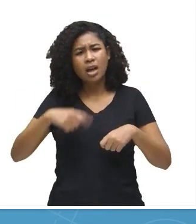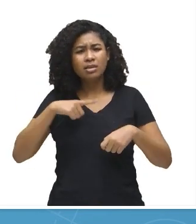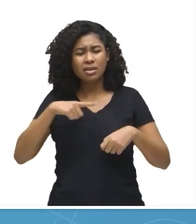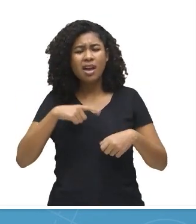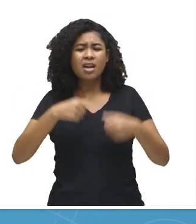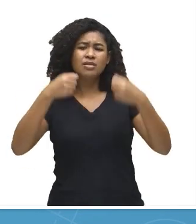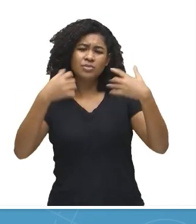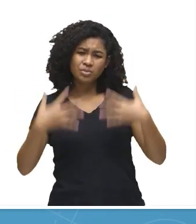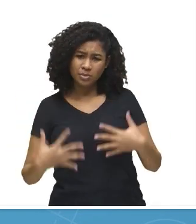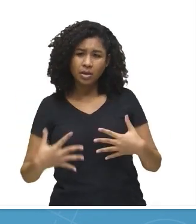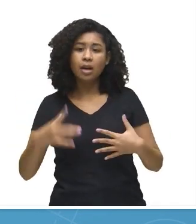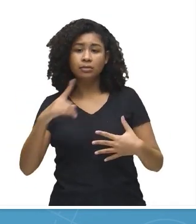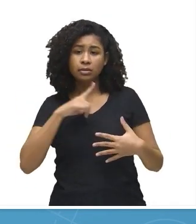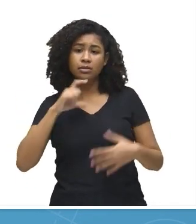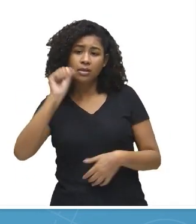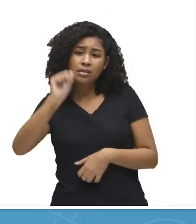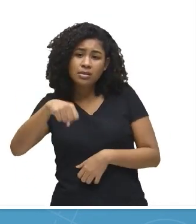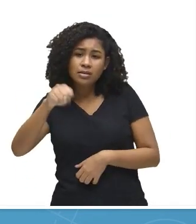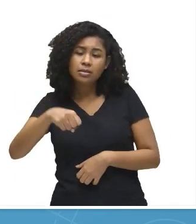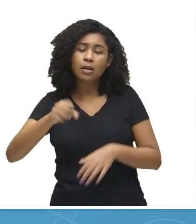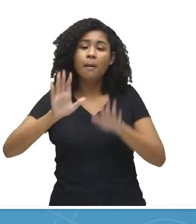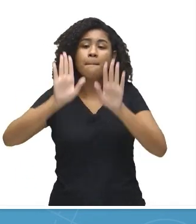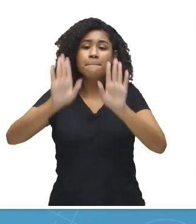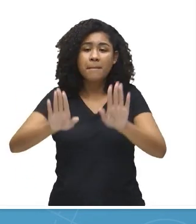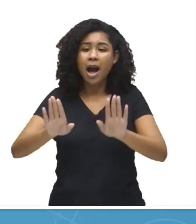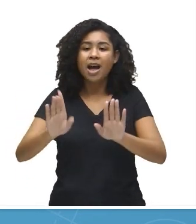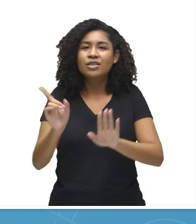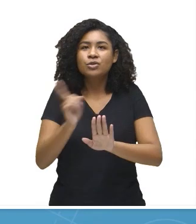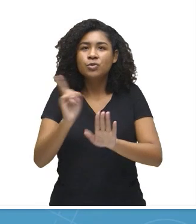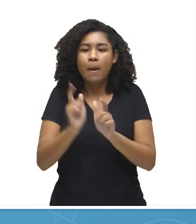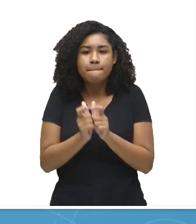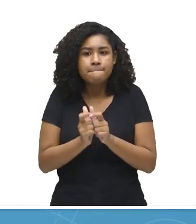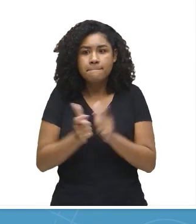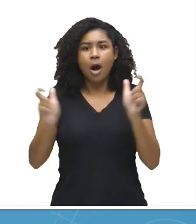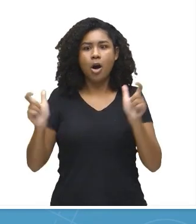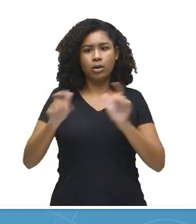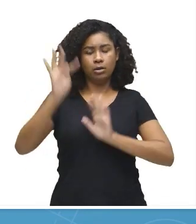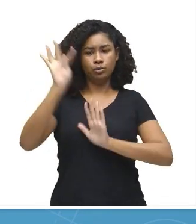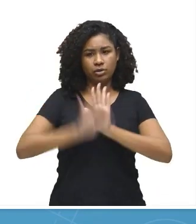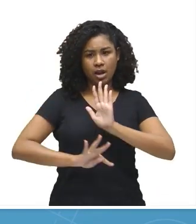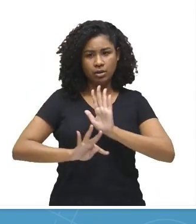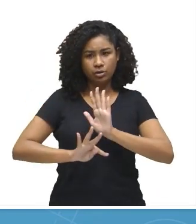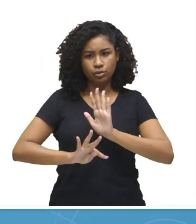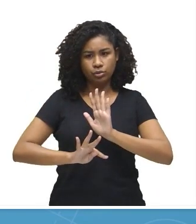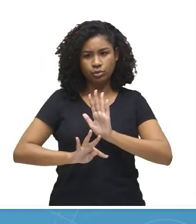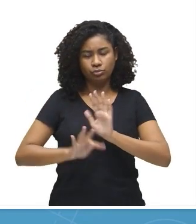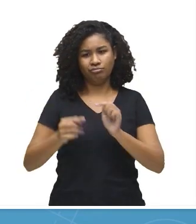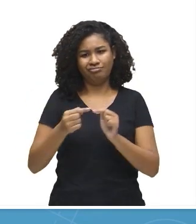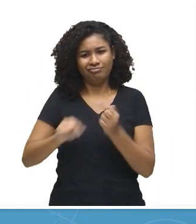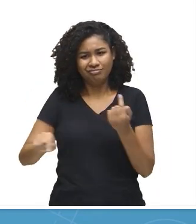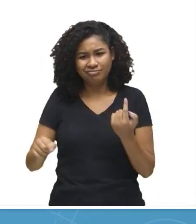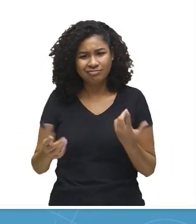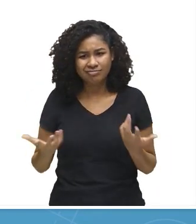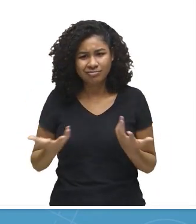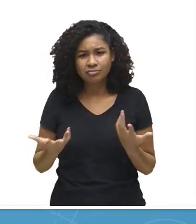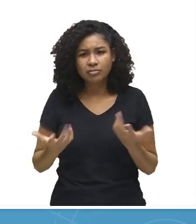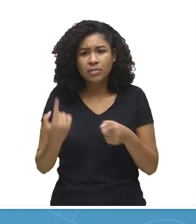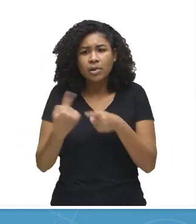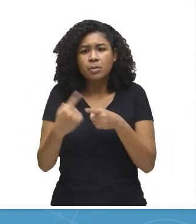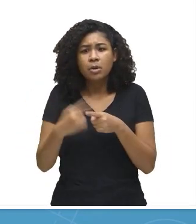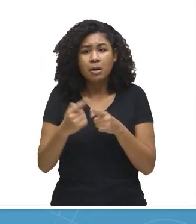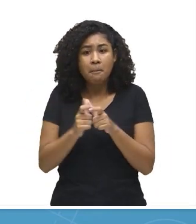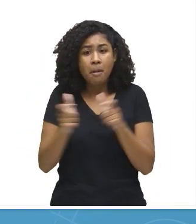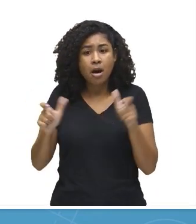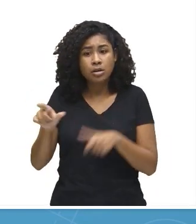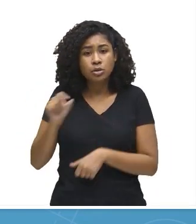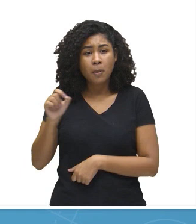fábula? Pode ter sim, mas ela não é predominante, tá? Pode voltar lá de novo, porque teve gente que respondeu a letra